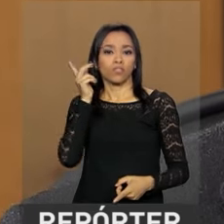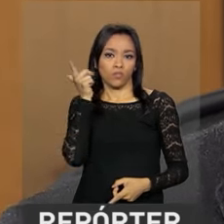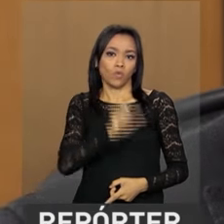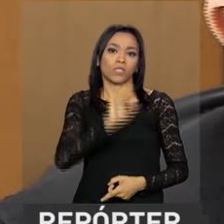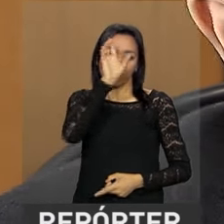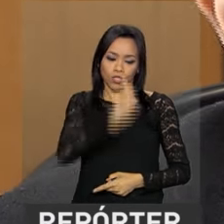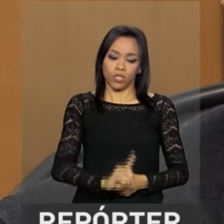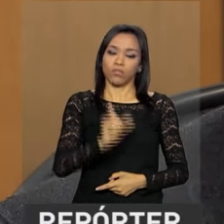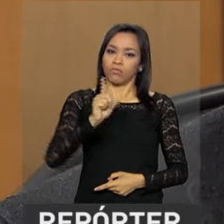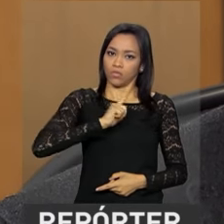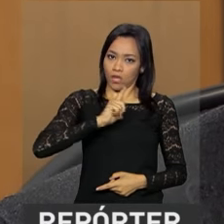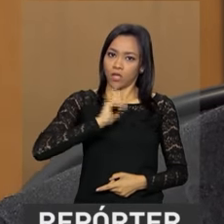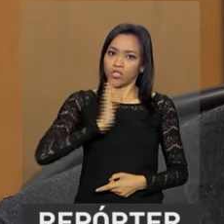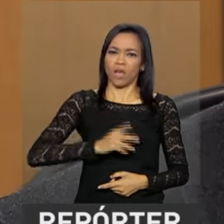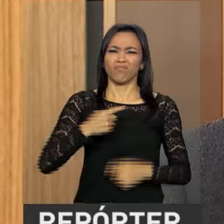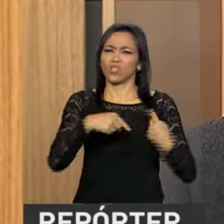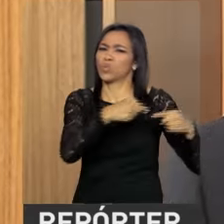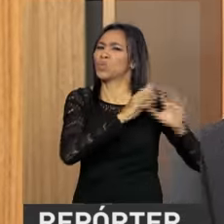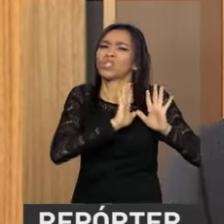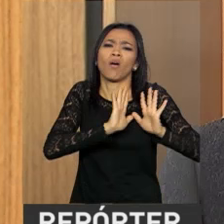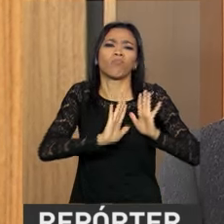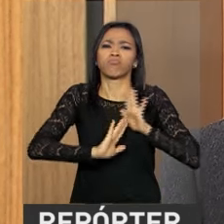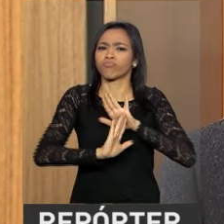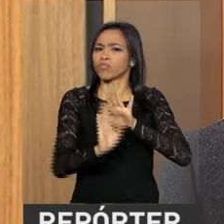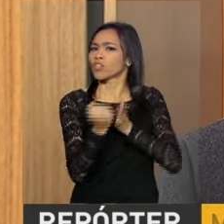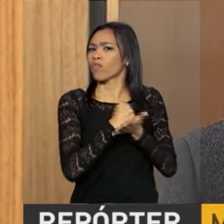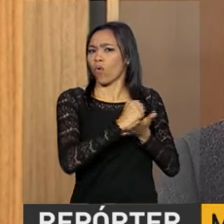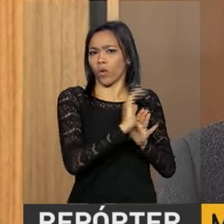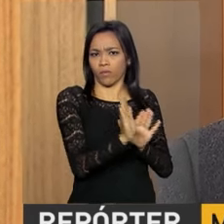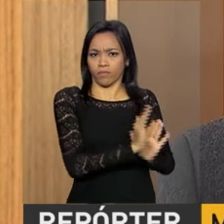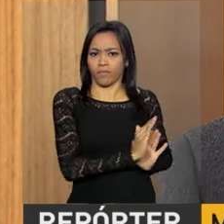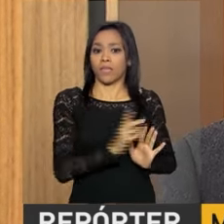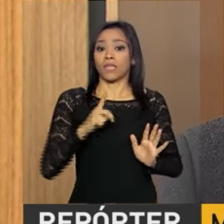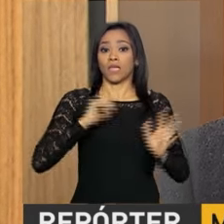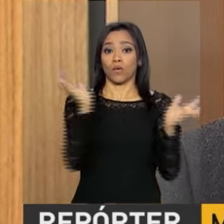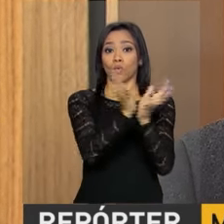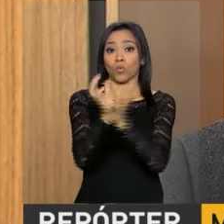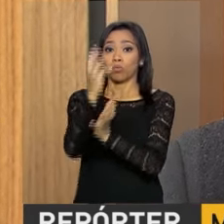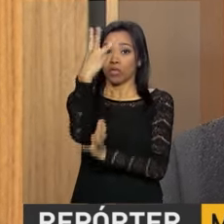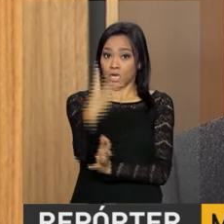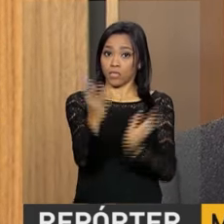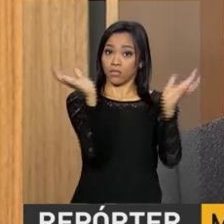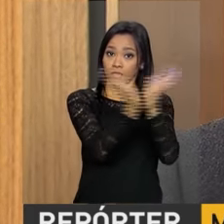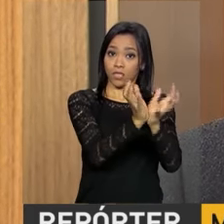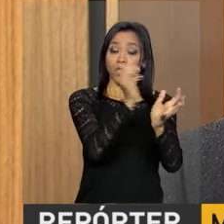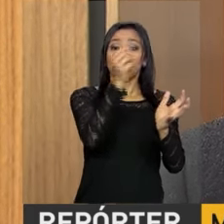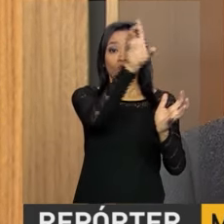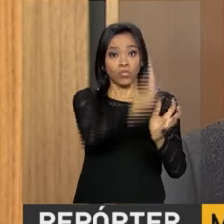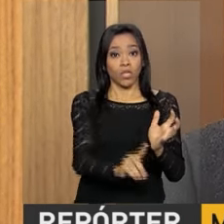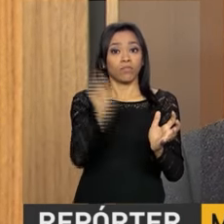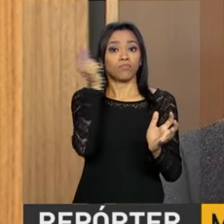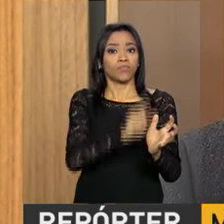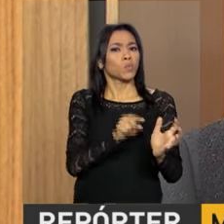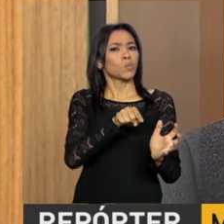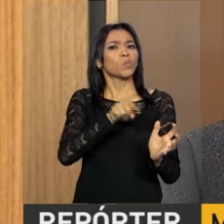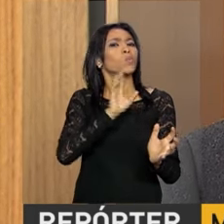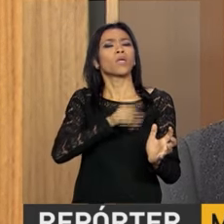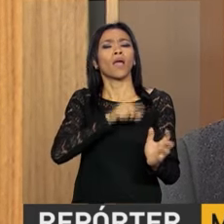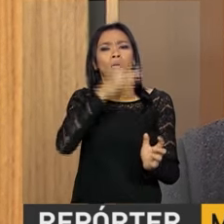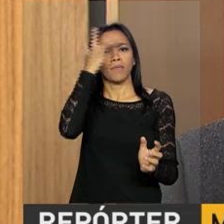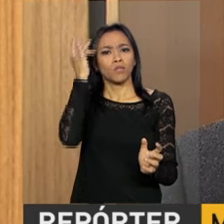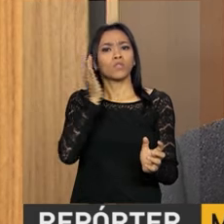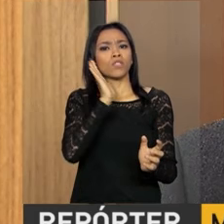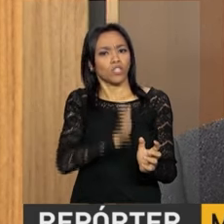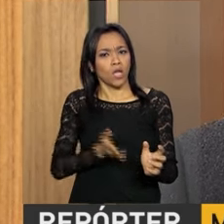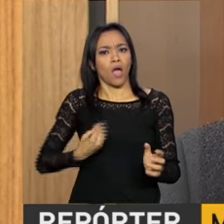adquirido não está em discussão a gente divide a sociedade em três grupos um primeiro grupo é o direito adquirido que que eu quero dizer com isso aquelas pessoas